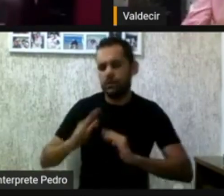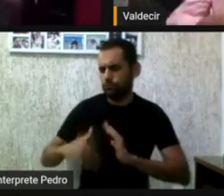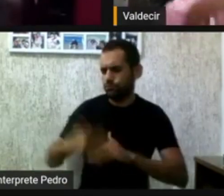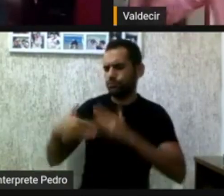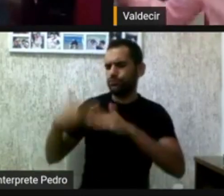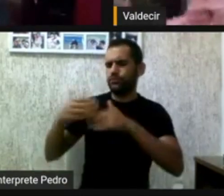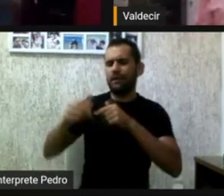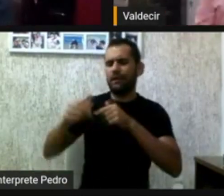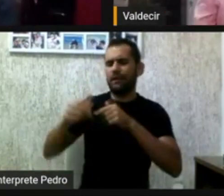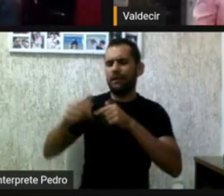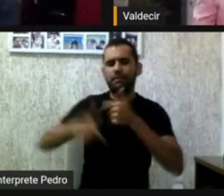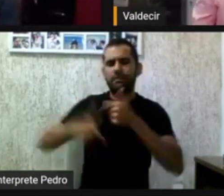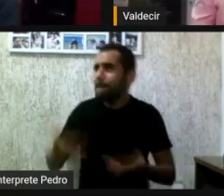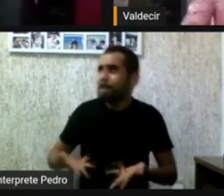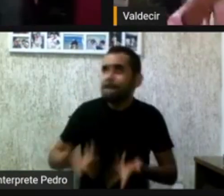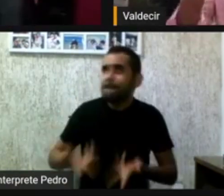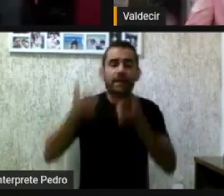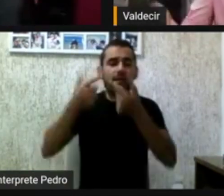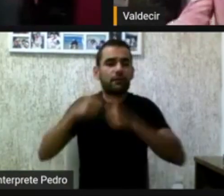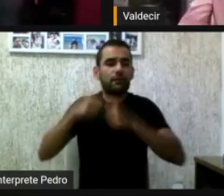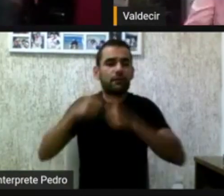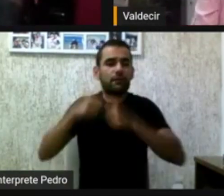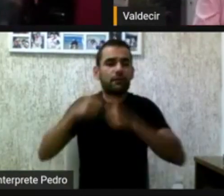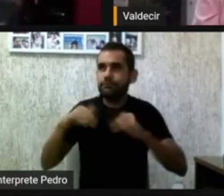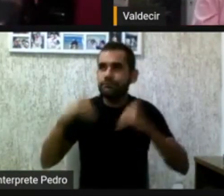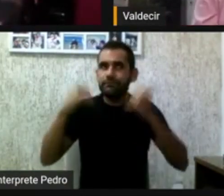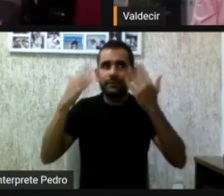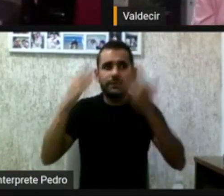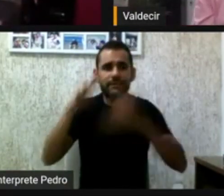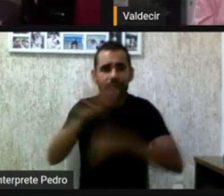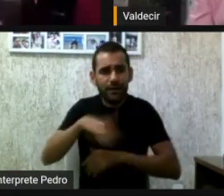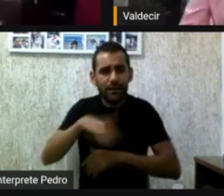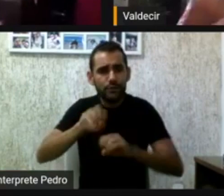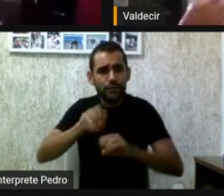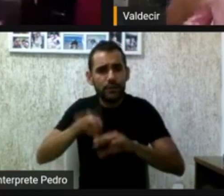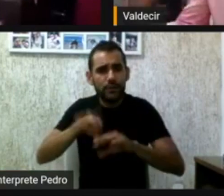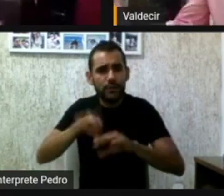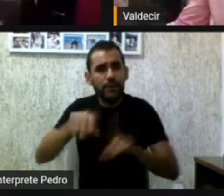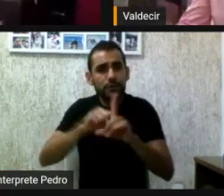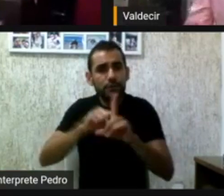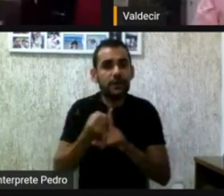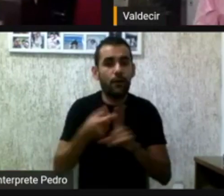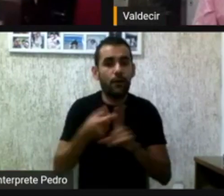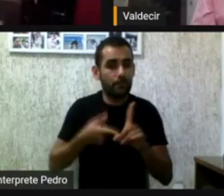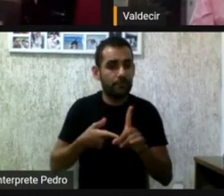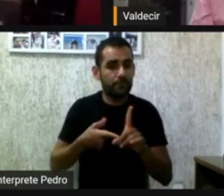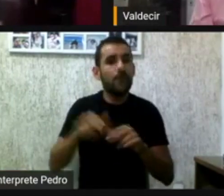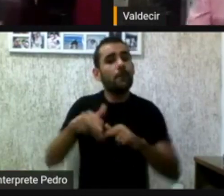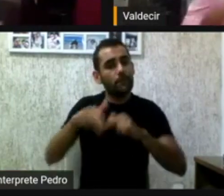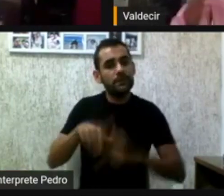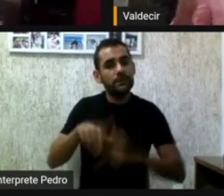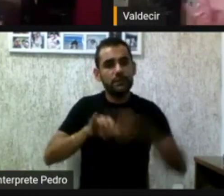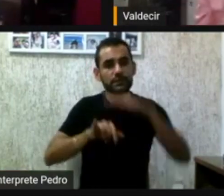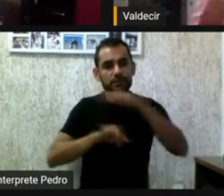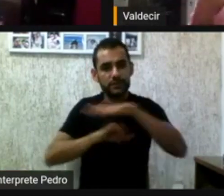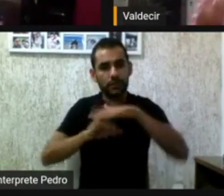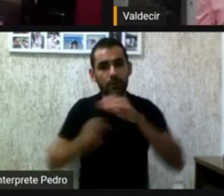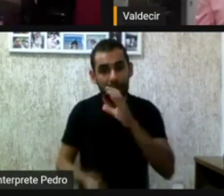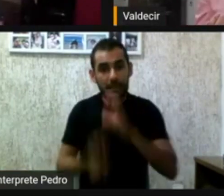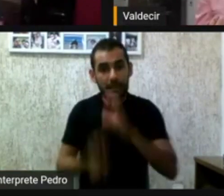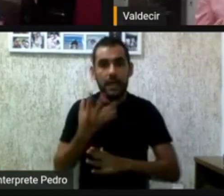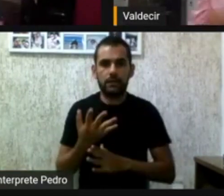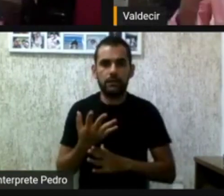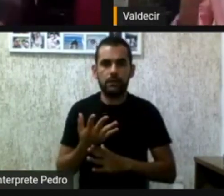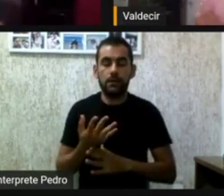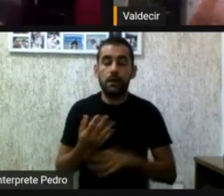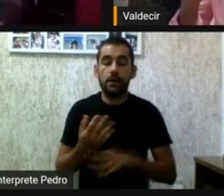um trabalho além da área da educação, que é o trabalho social, sabe? Que é para isso que as instituições foram criadas. As instituições do